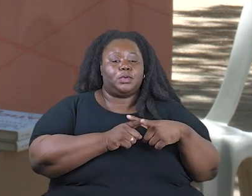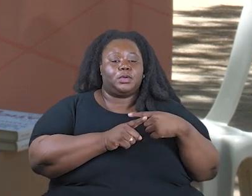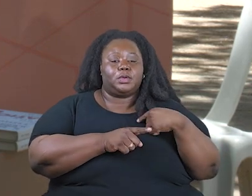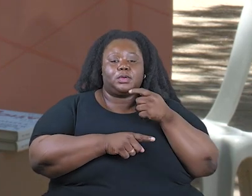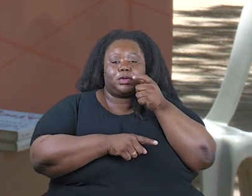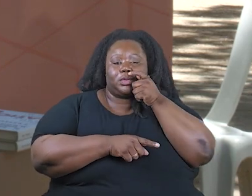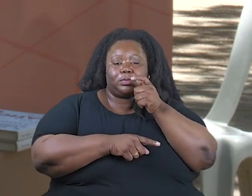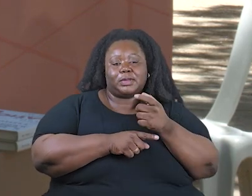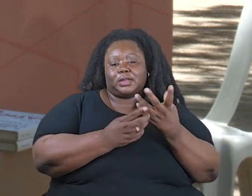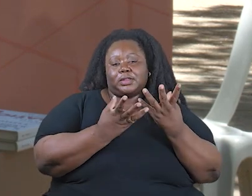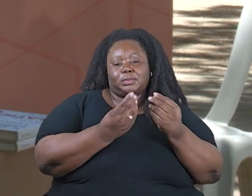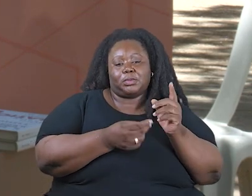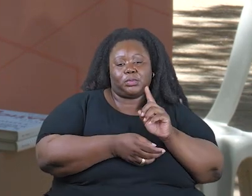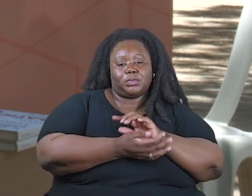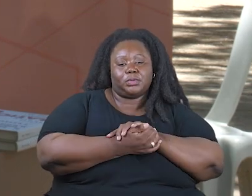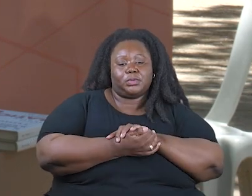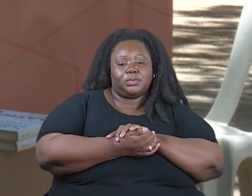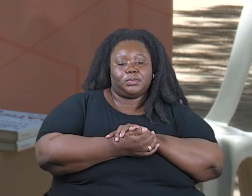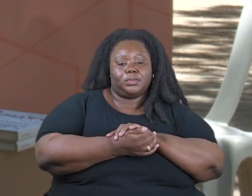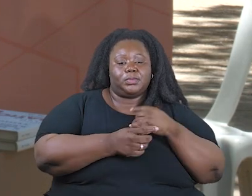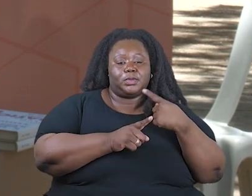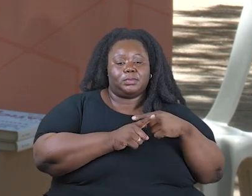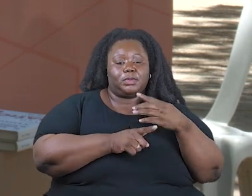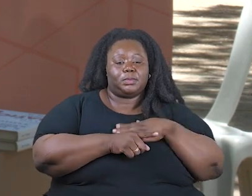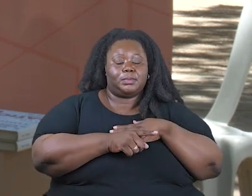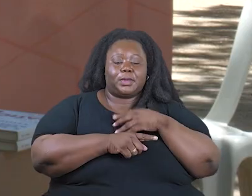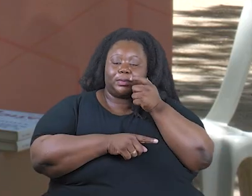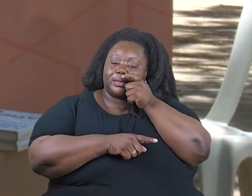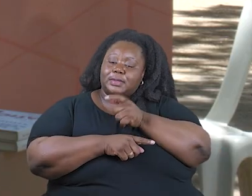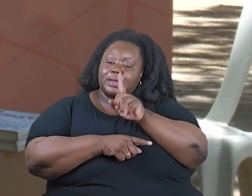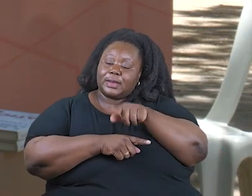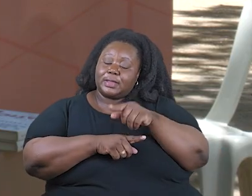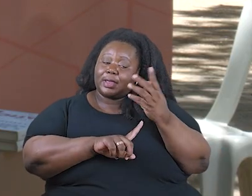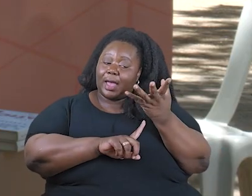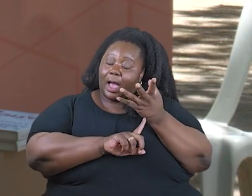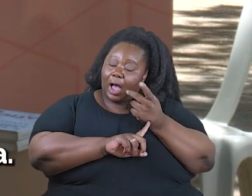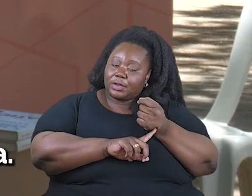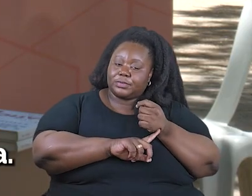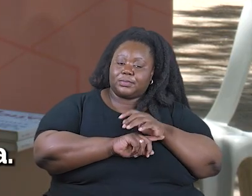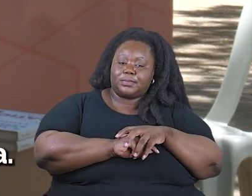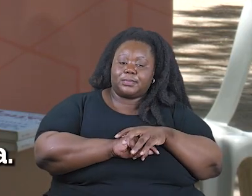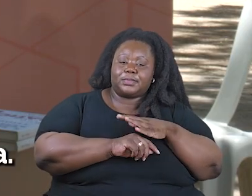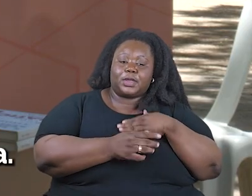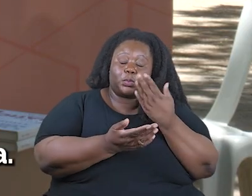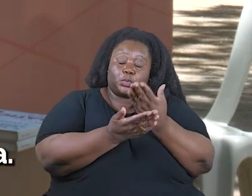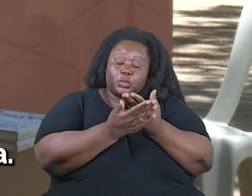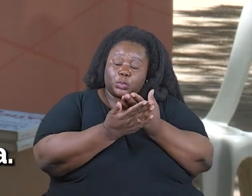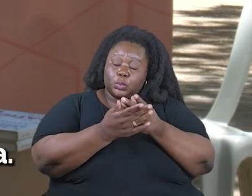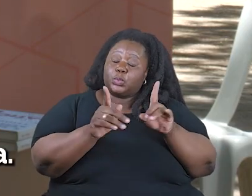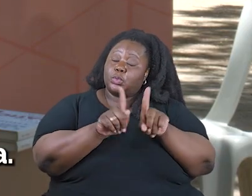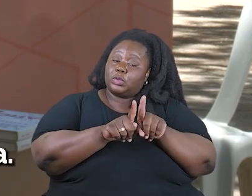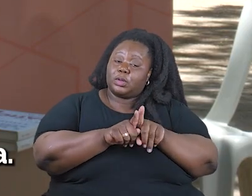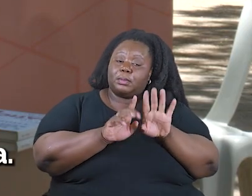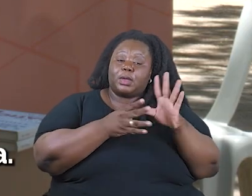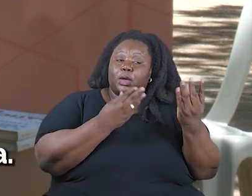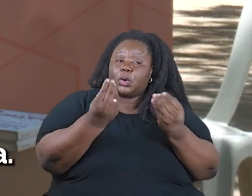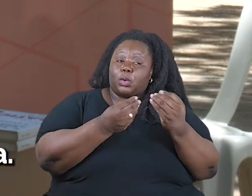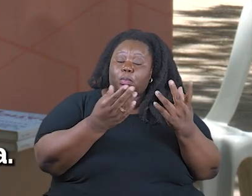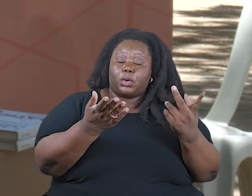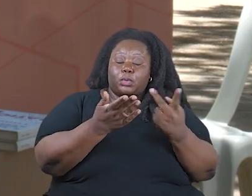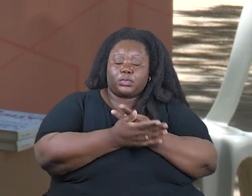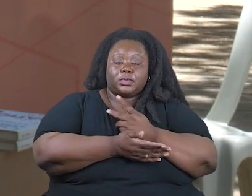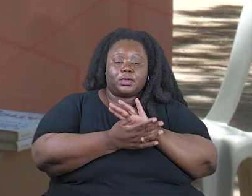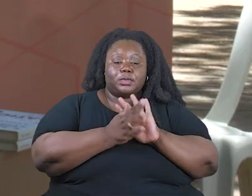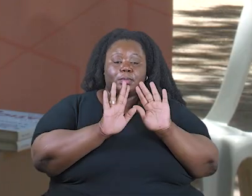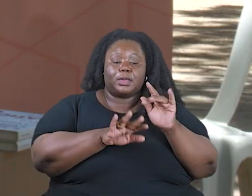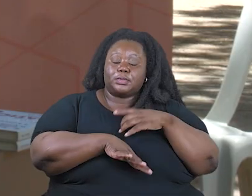motivo, eu não me interesso tanto, porque o meu interesse maior não é o mercado de arte, apesar de eu estudar também como que ele